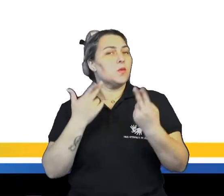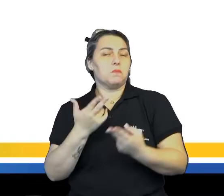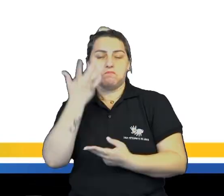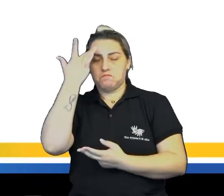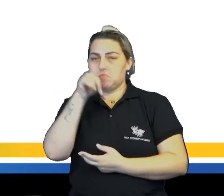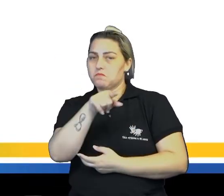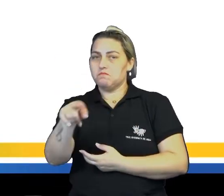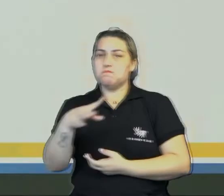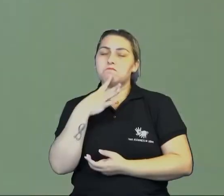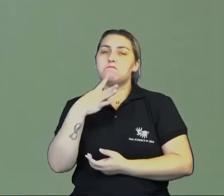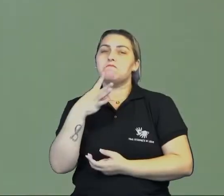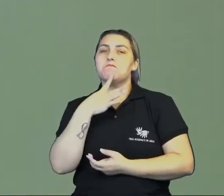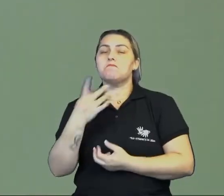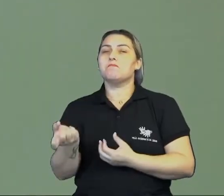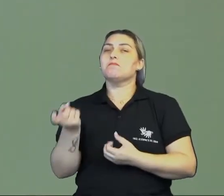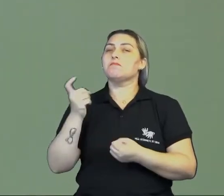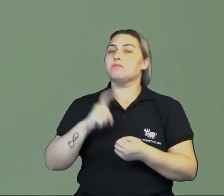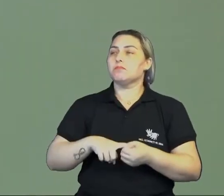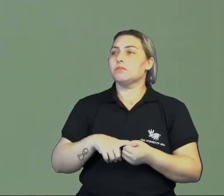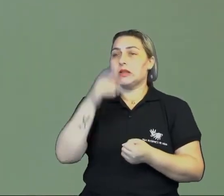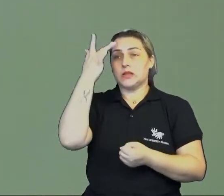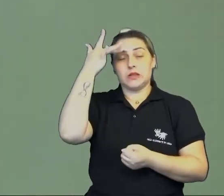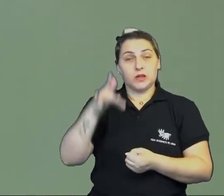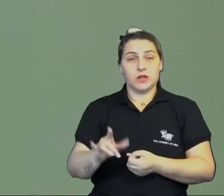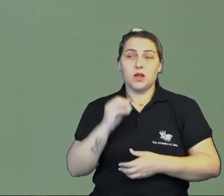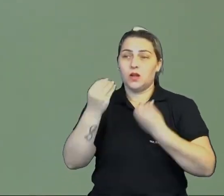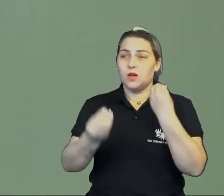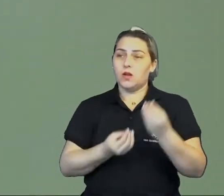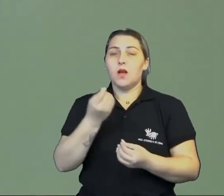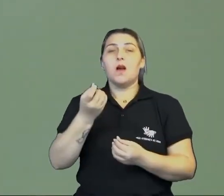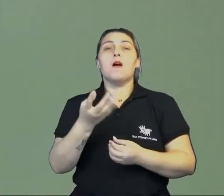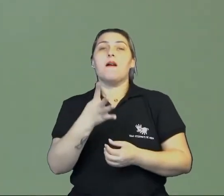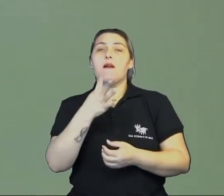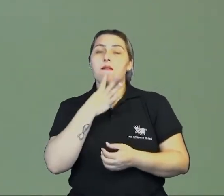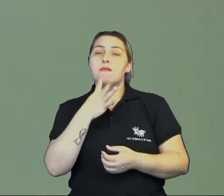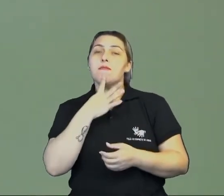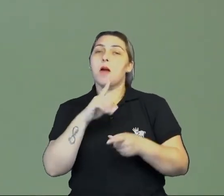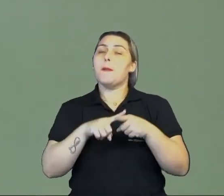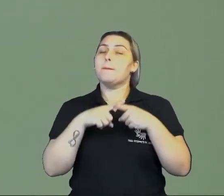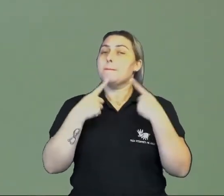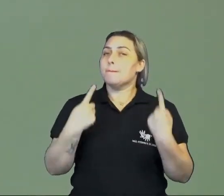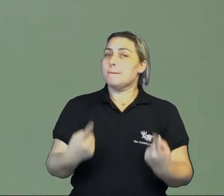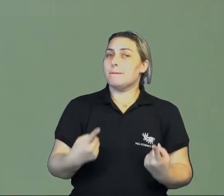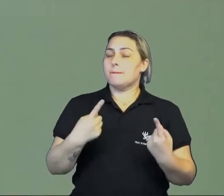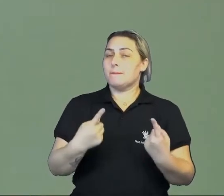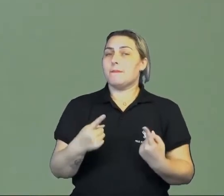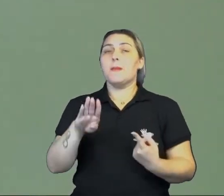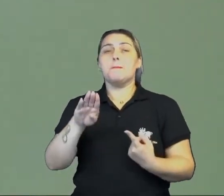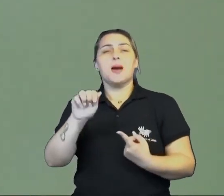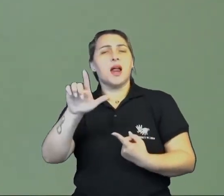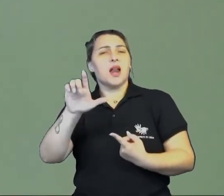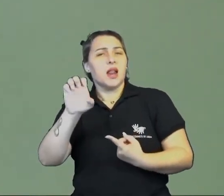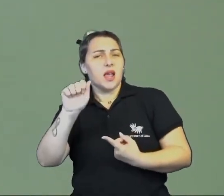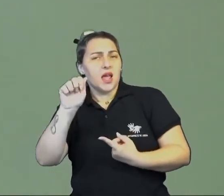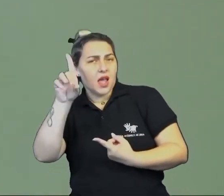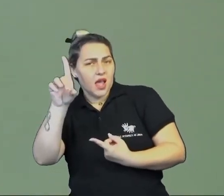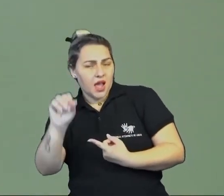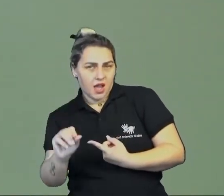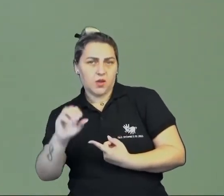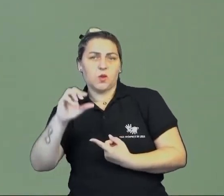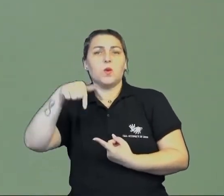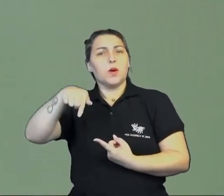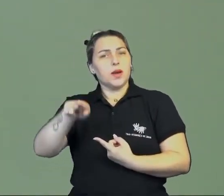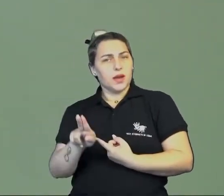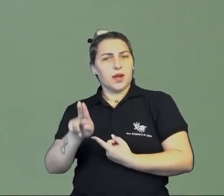conhecem, pode voltar para mim. Eu não sei como é que vocês conhecem essas brincadeiras, mas baleado, queimado e dodgeball,